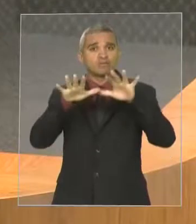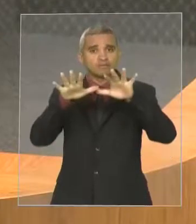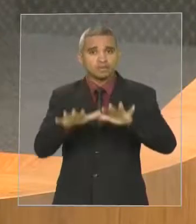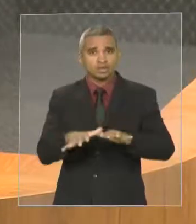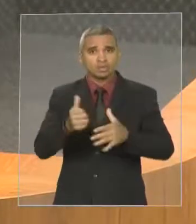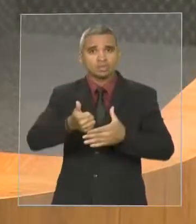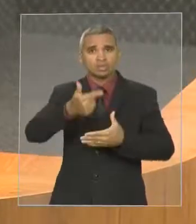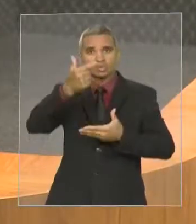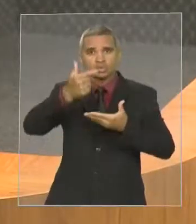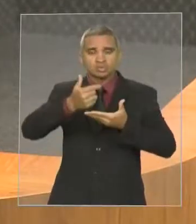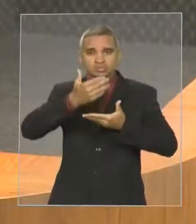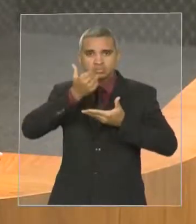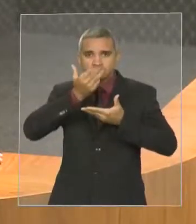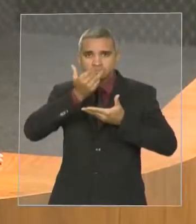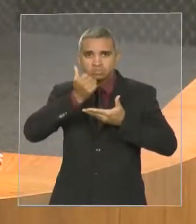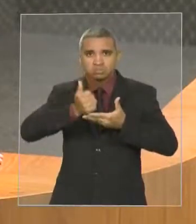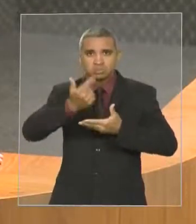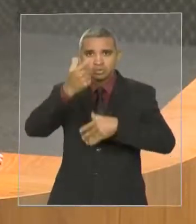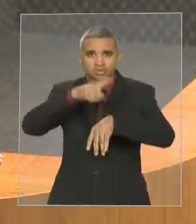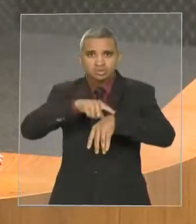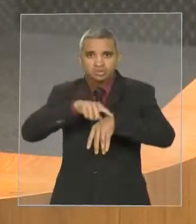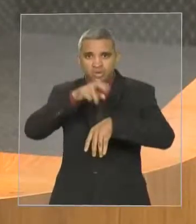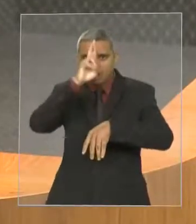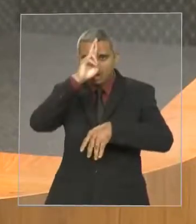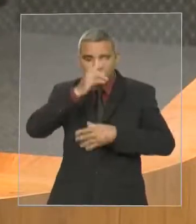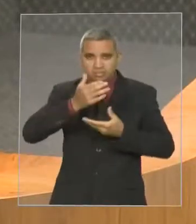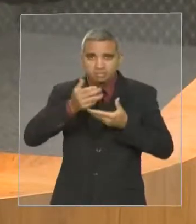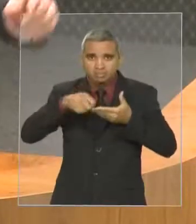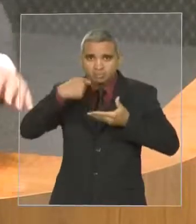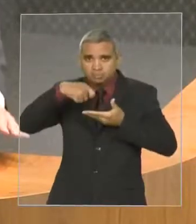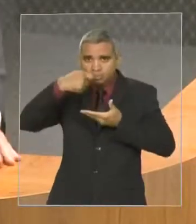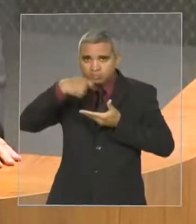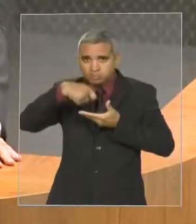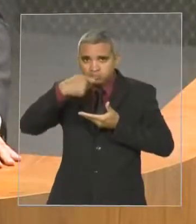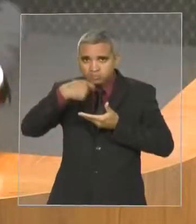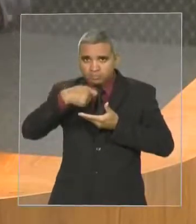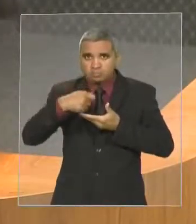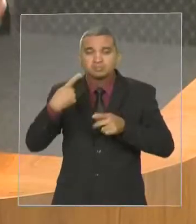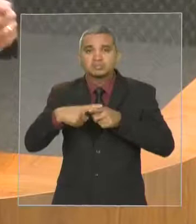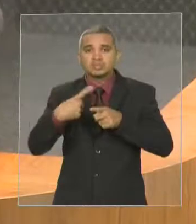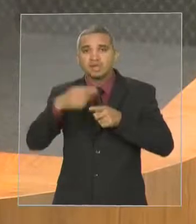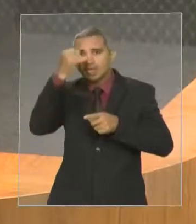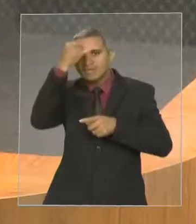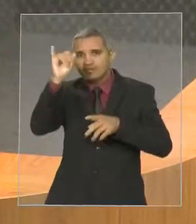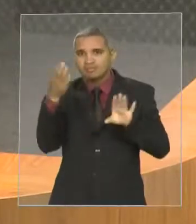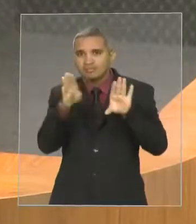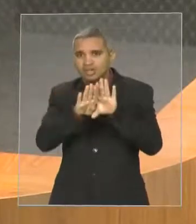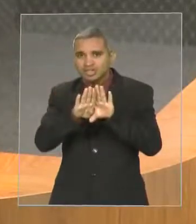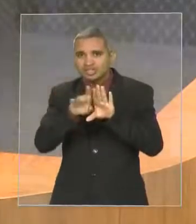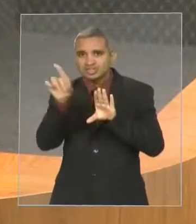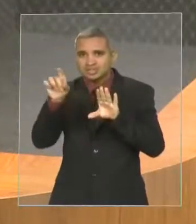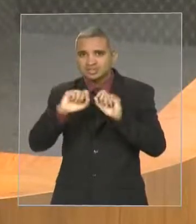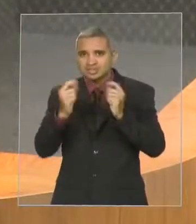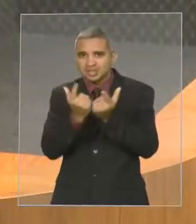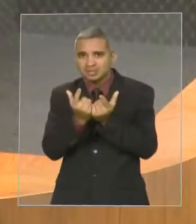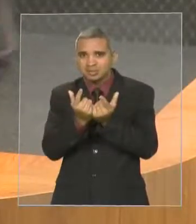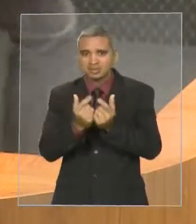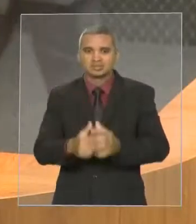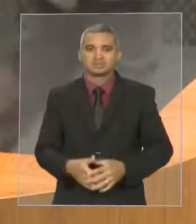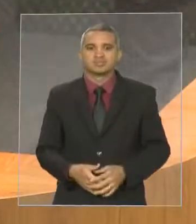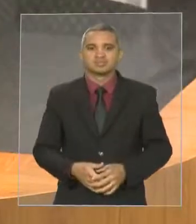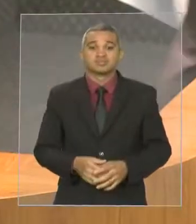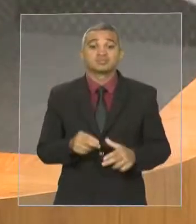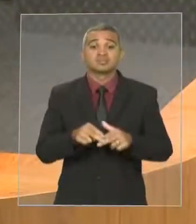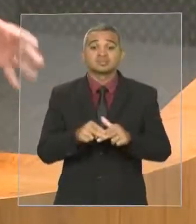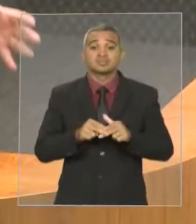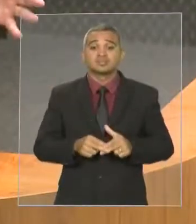fosse fechado e para que a audiência acontecesse. Fora o impacto ambiental que houve, devastação de mangue, e que se criou aqui,